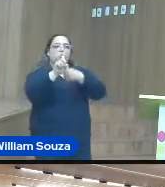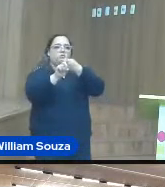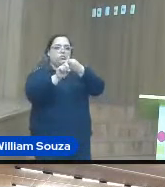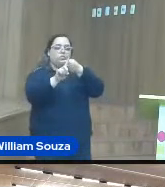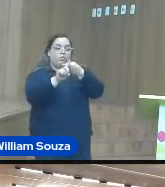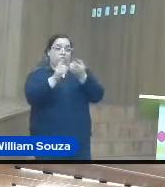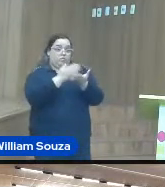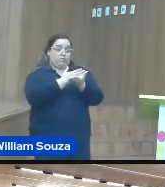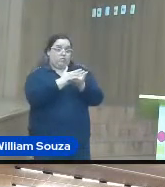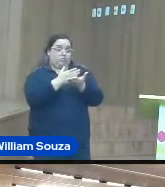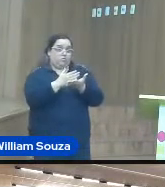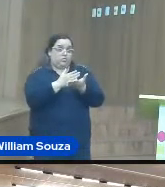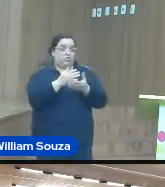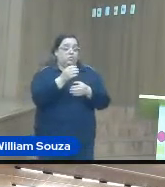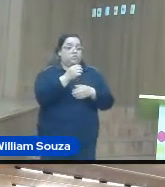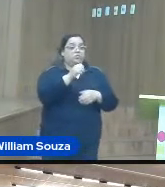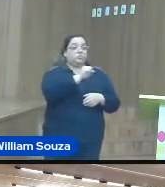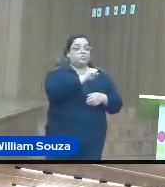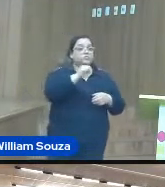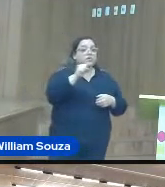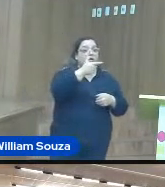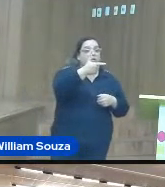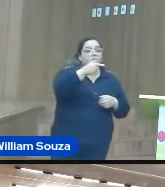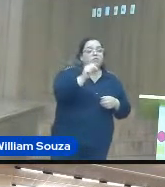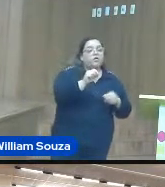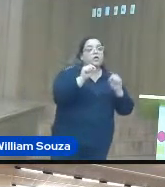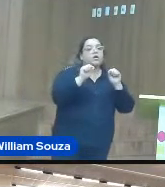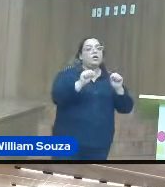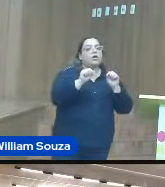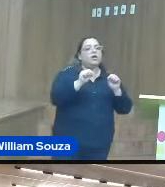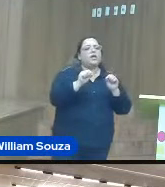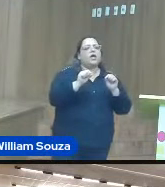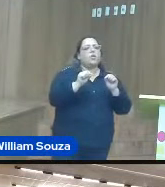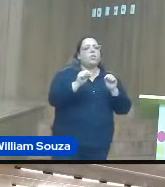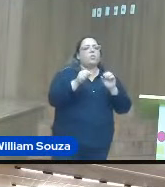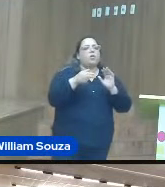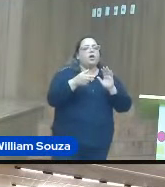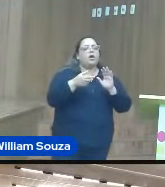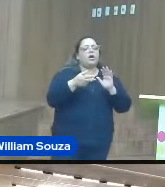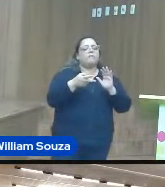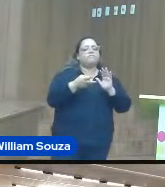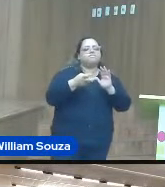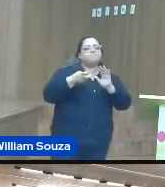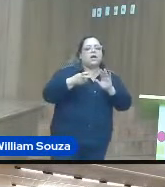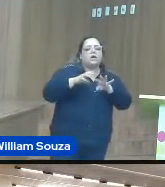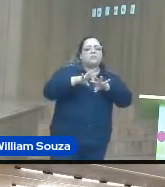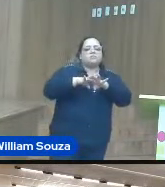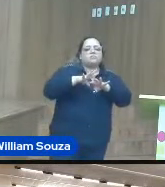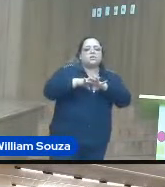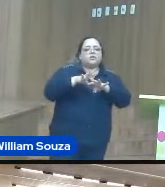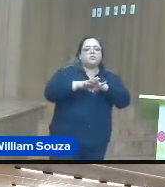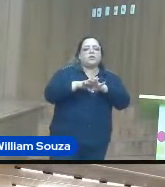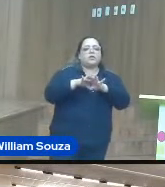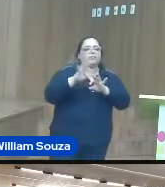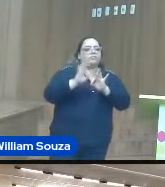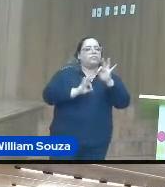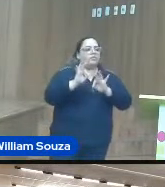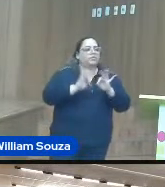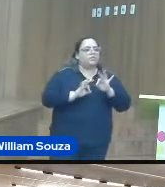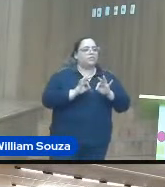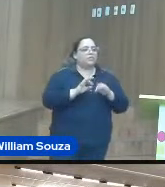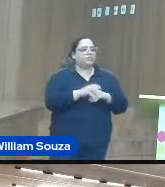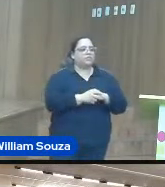século XX, que é identificar matemática com a sua representação formal. A gente chama também